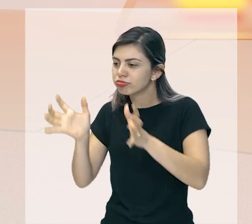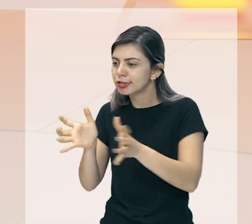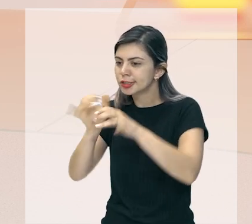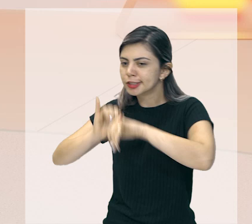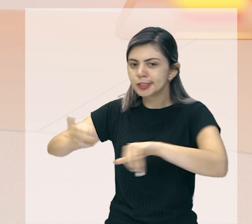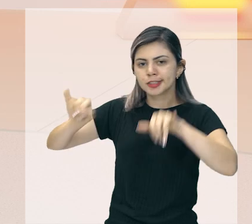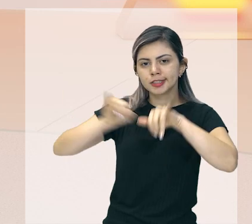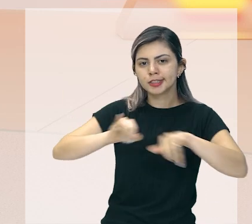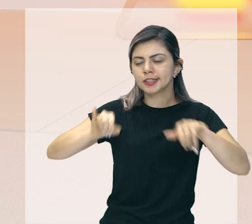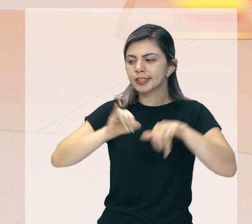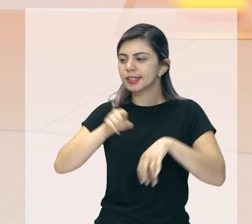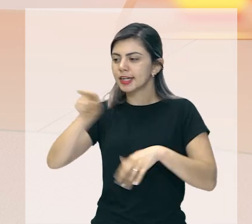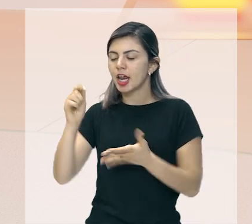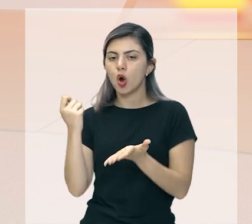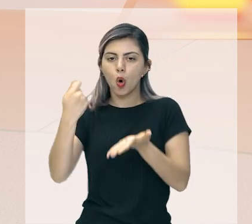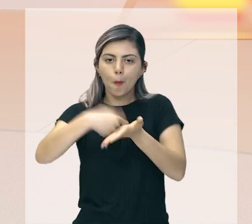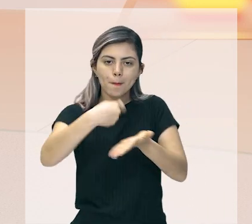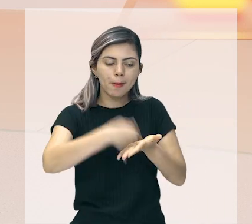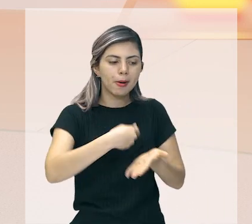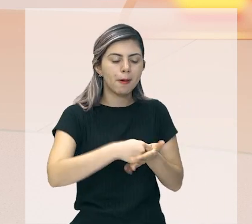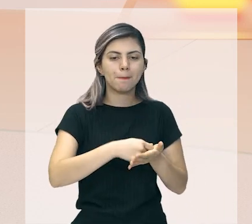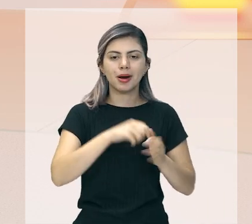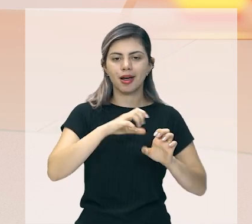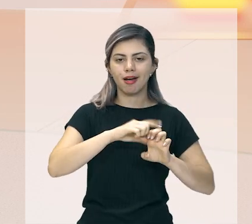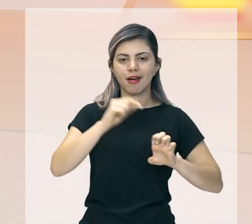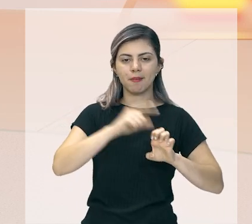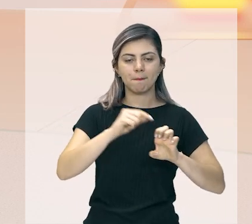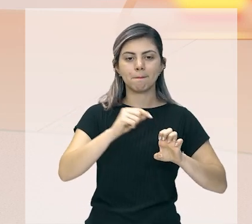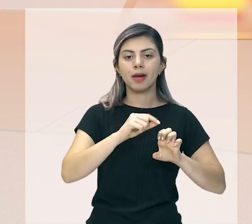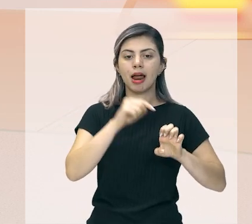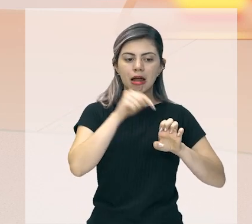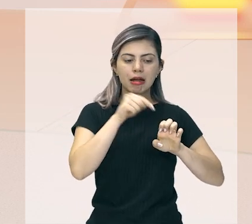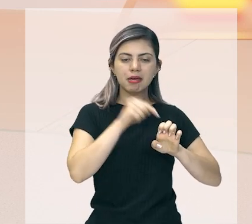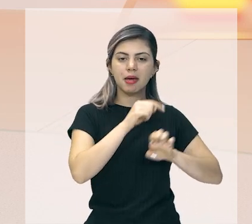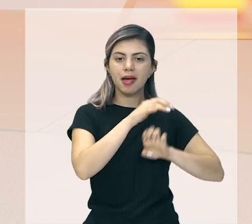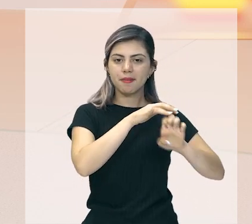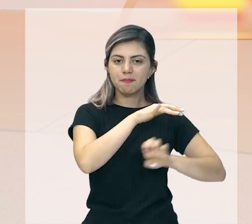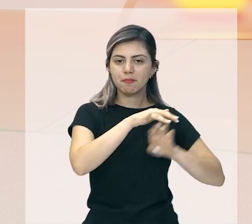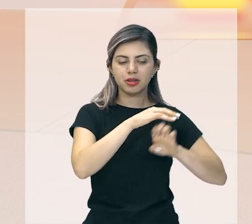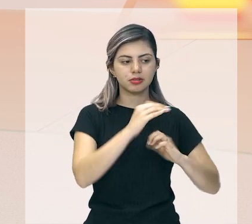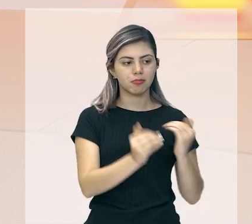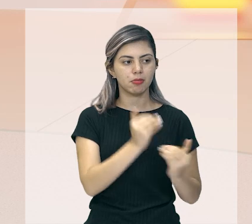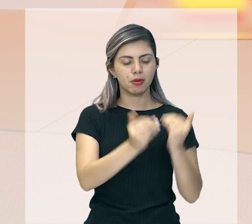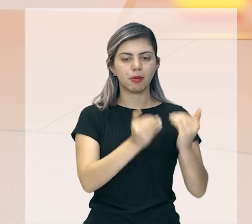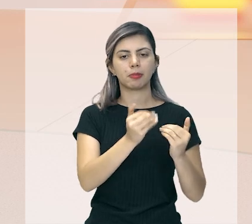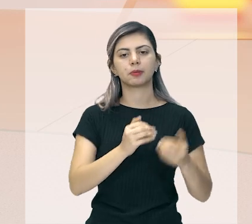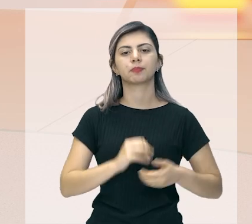para as empresas tem sido cada vez maior. Nós vamos rever agora,